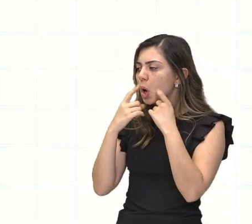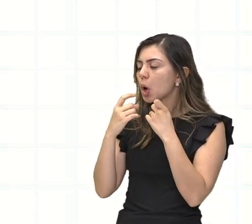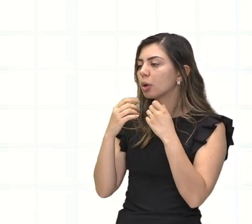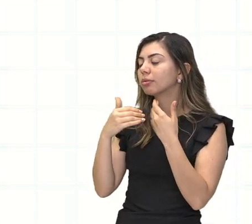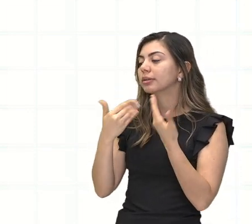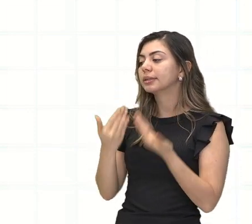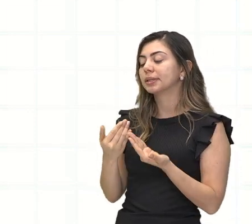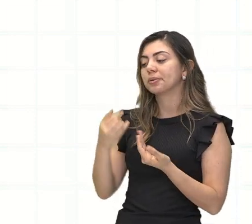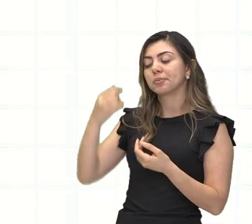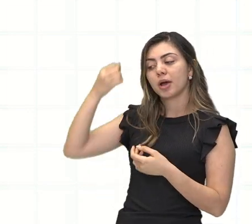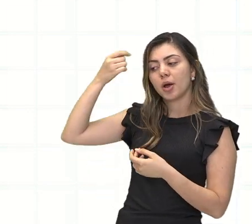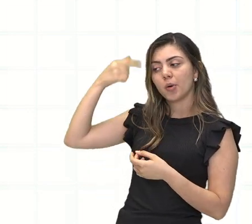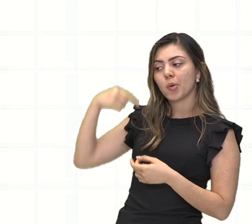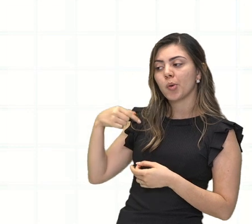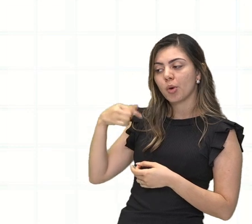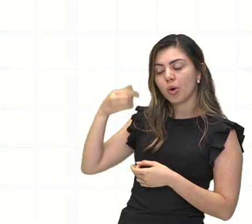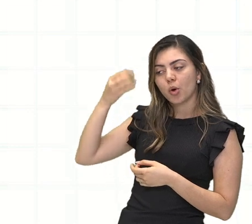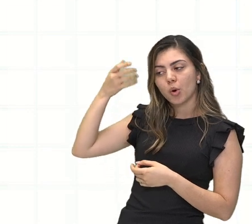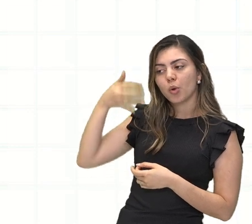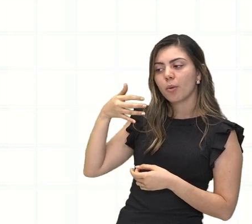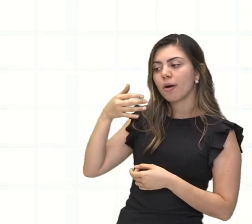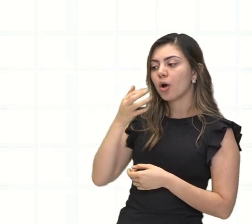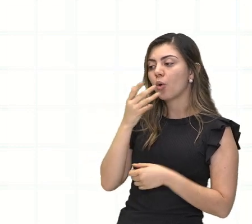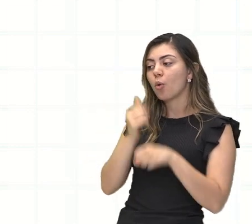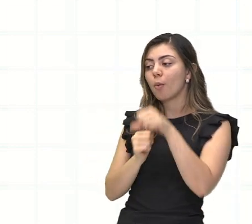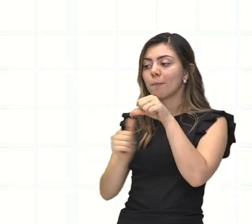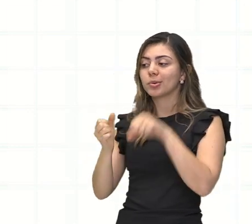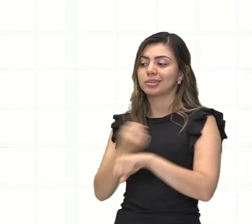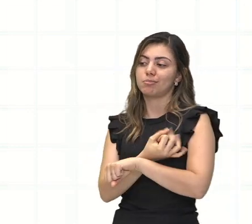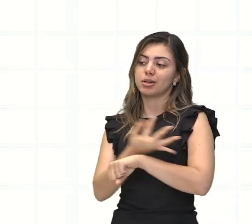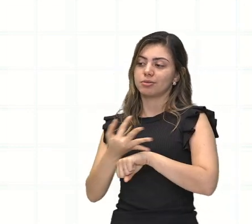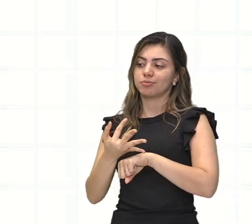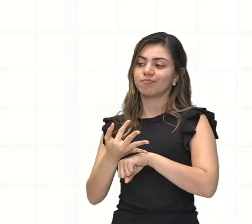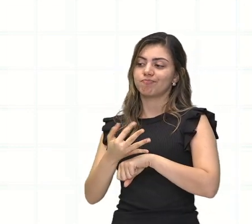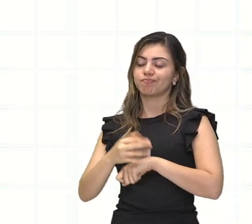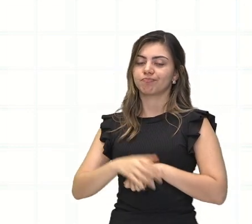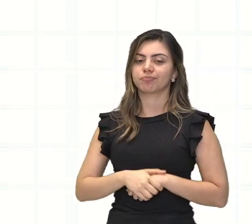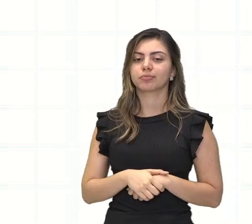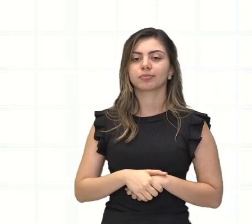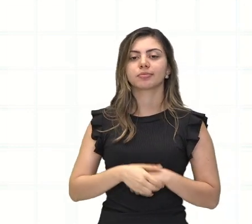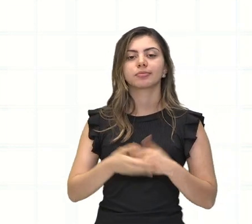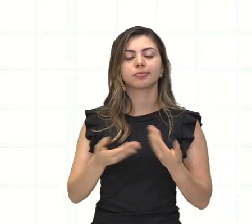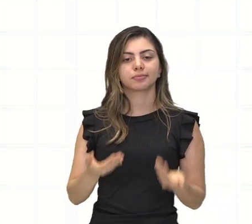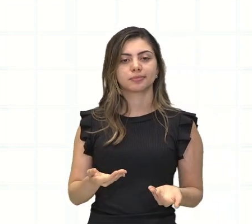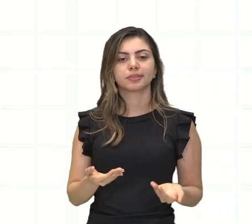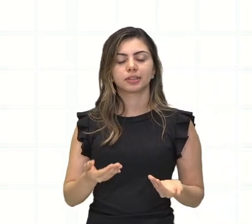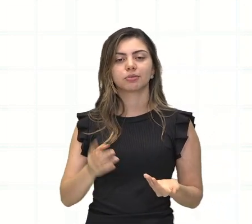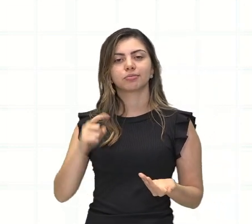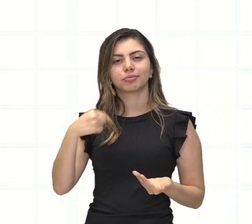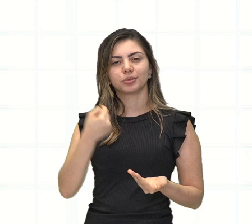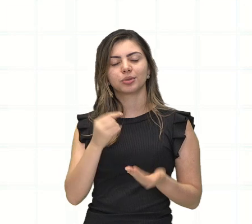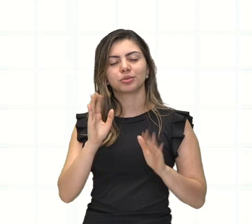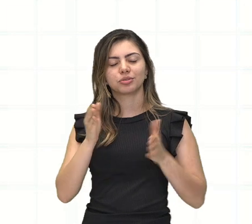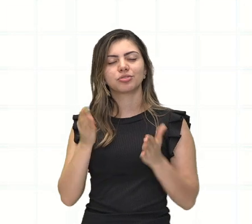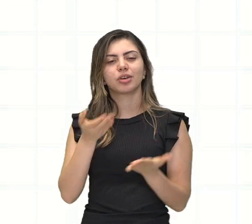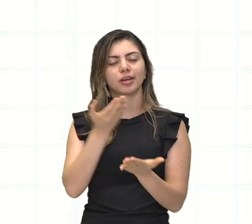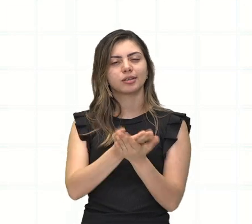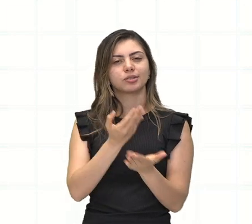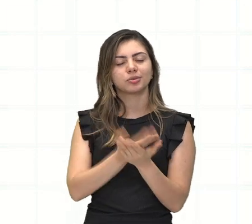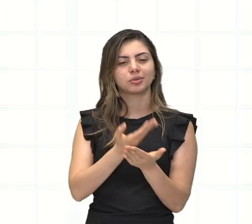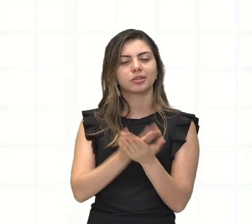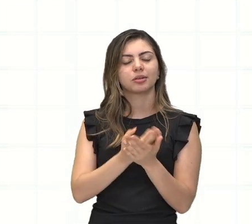de meus cabelos fica branco. Então, já vimos que nós